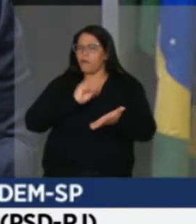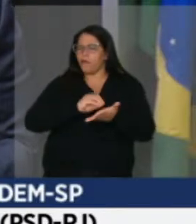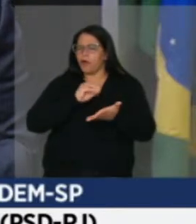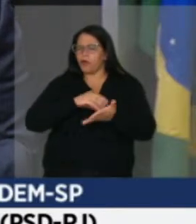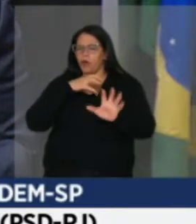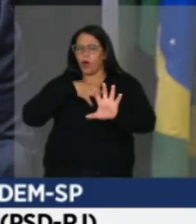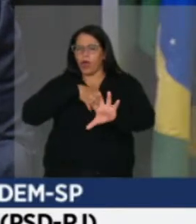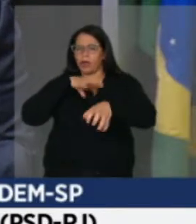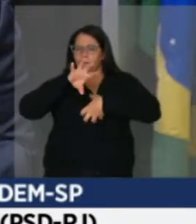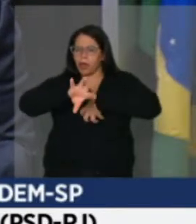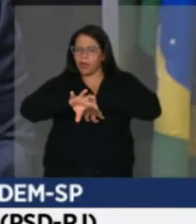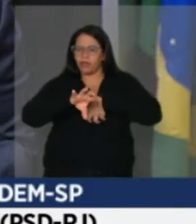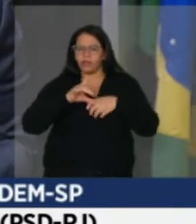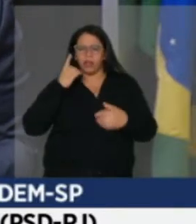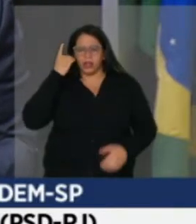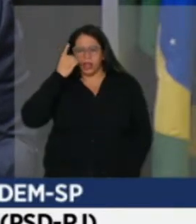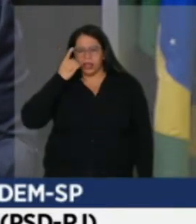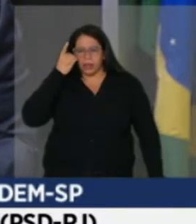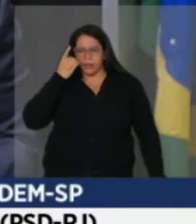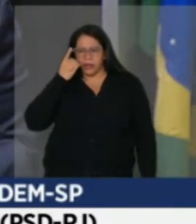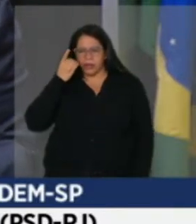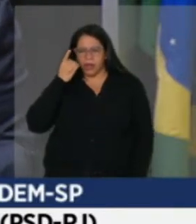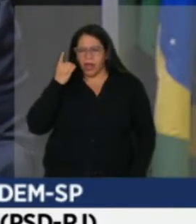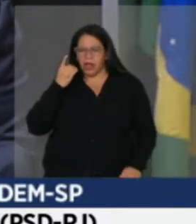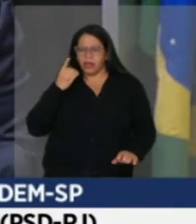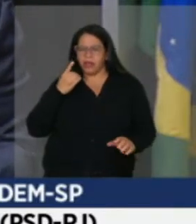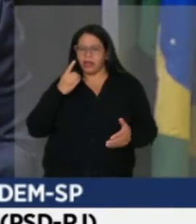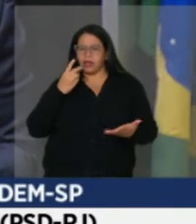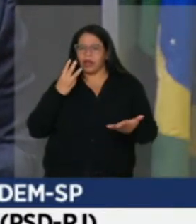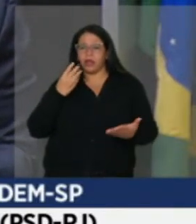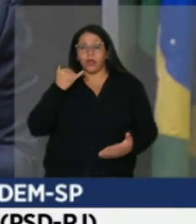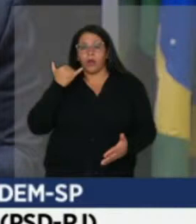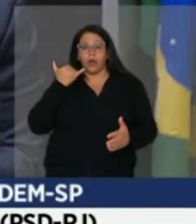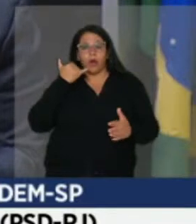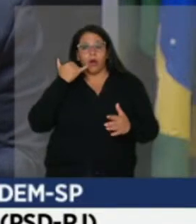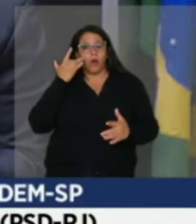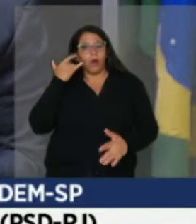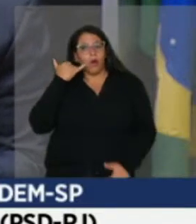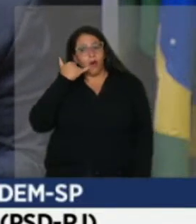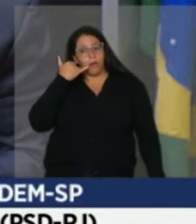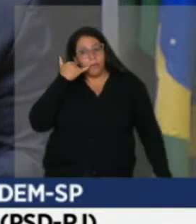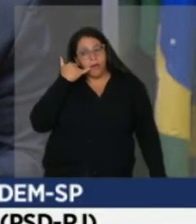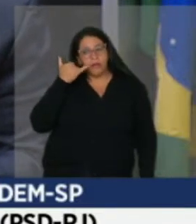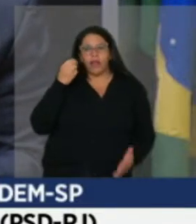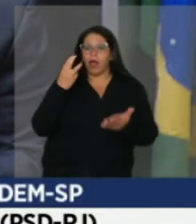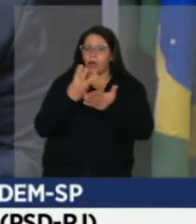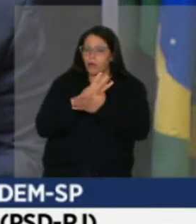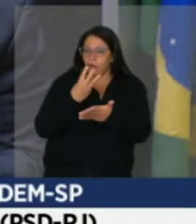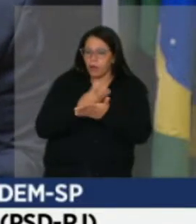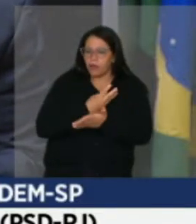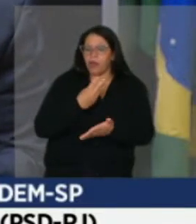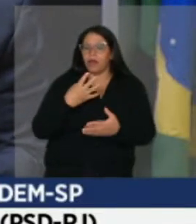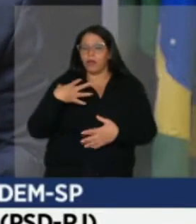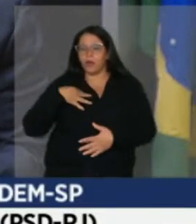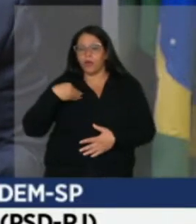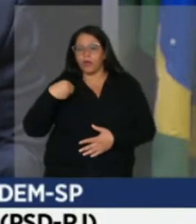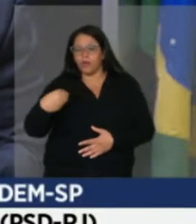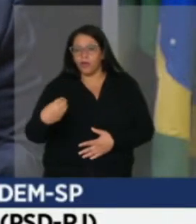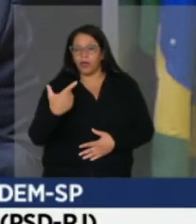que a deputada tratava em suas mensagens telefônicas com seus filhos, com